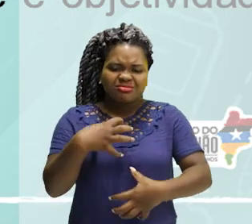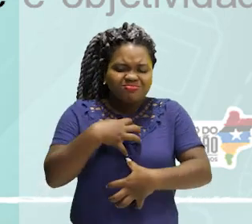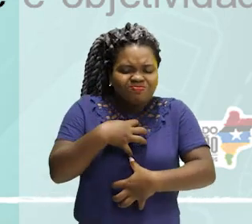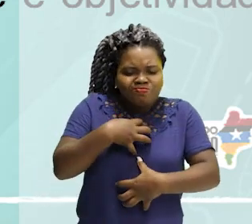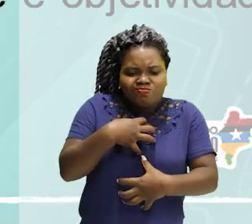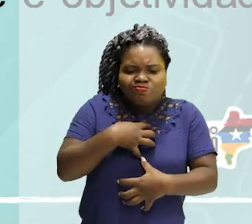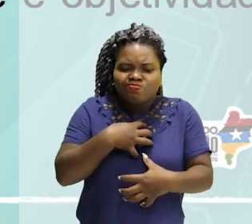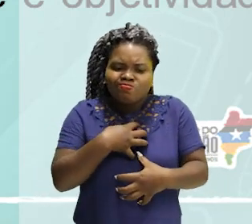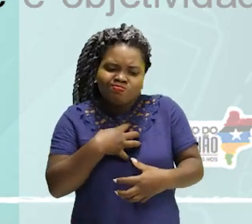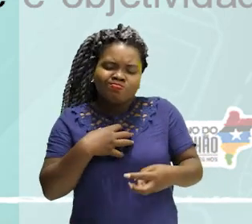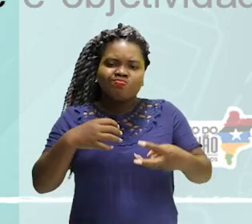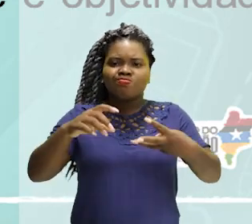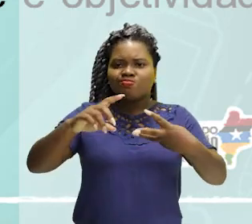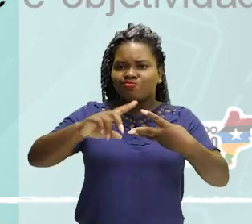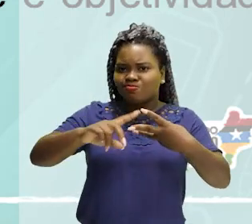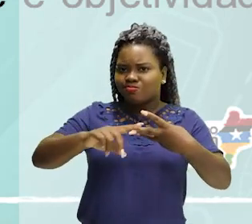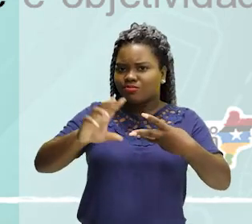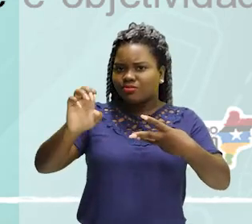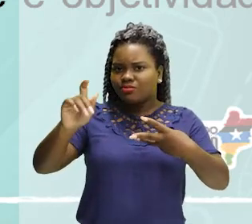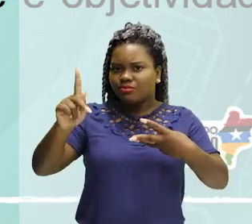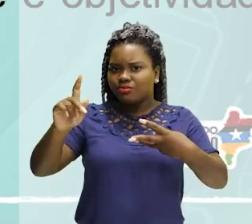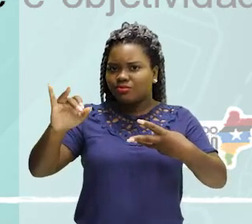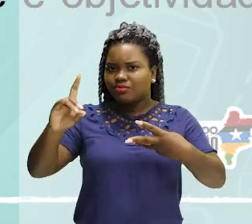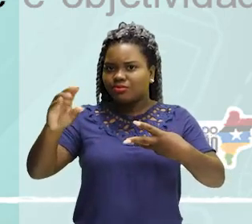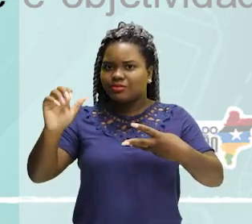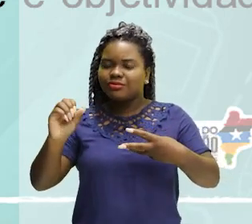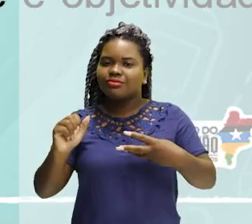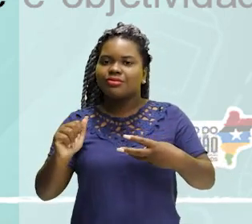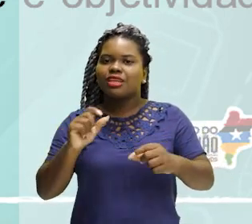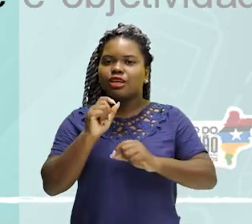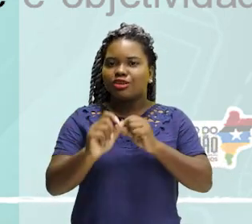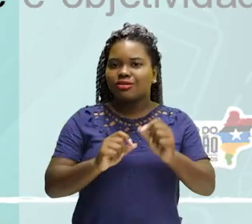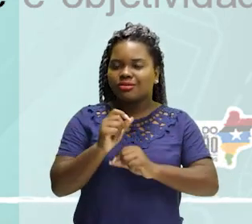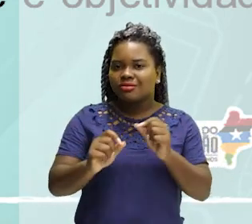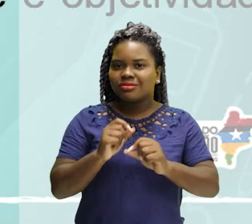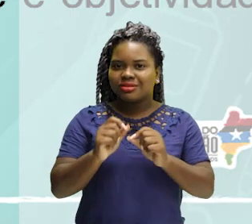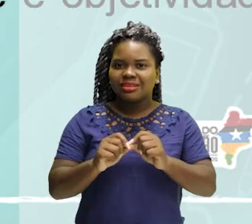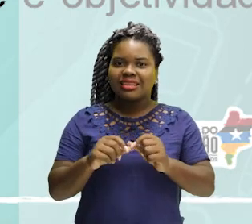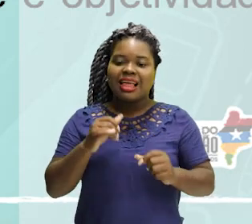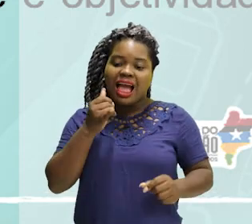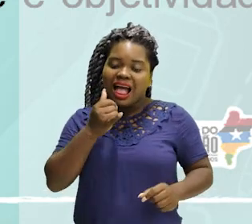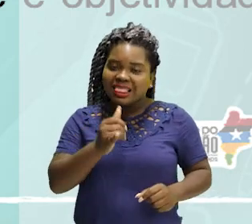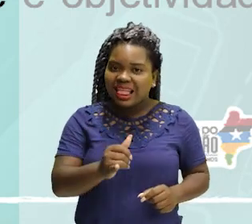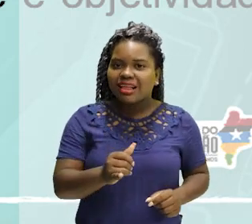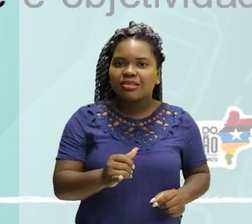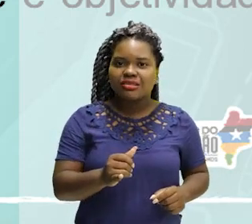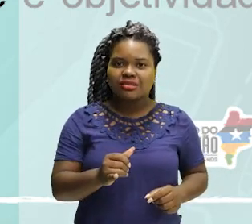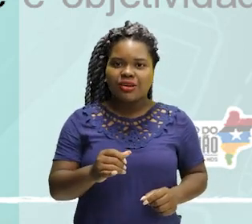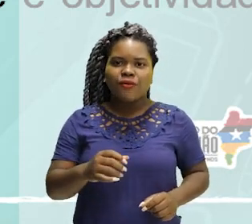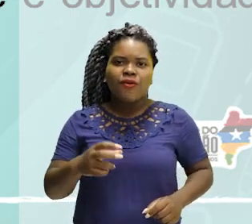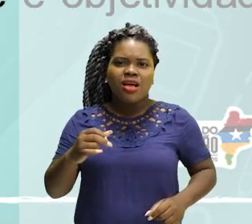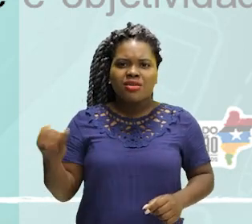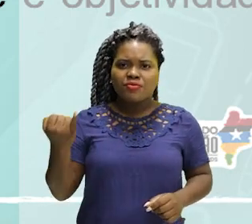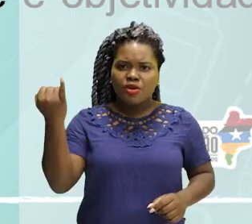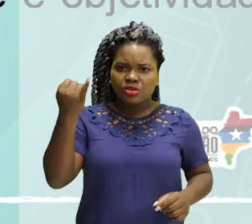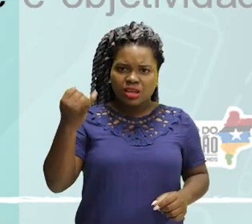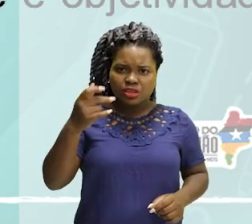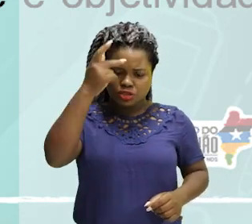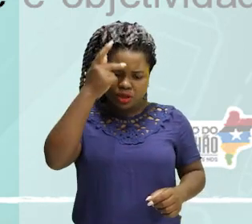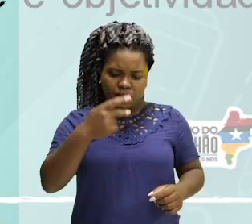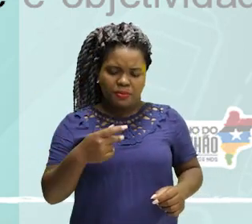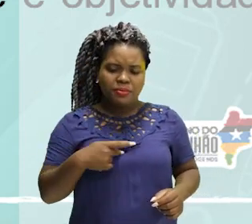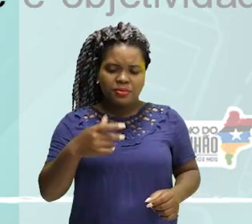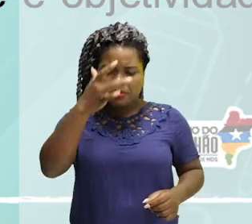épica é marcada pela objetividade, onde são narrados os fatos considerados importantes para o poeta. Eu sempre costumo